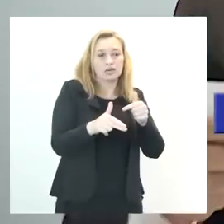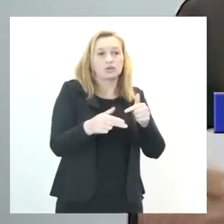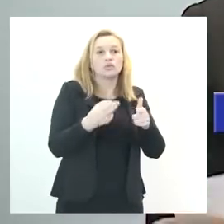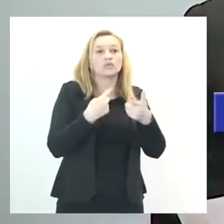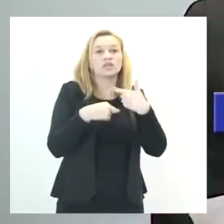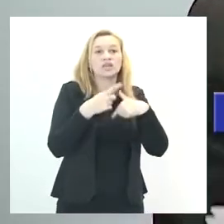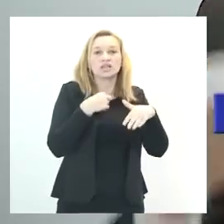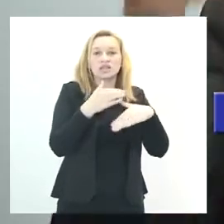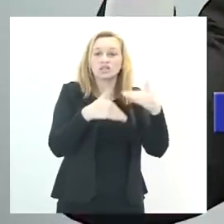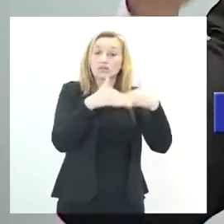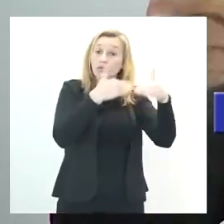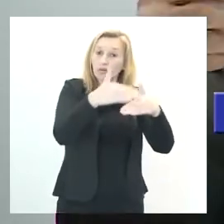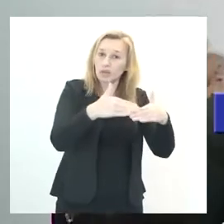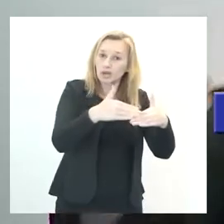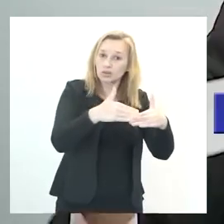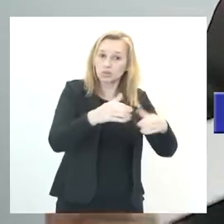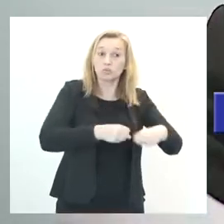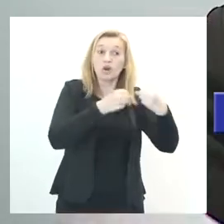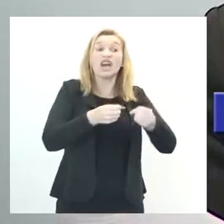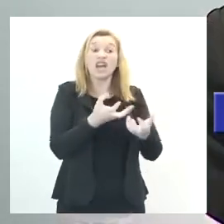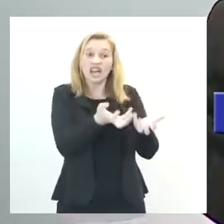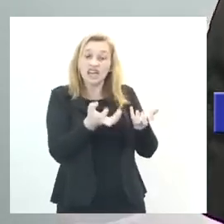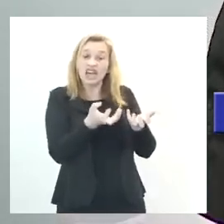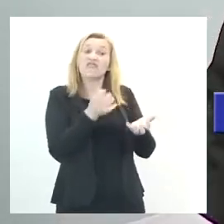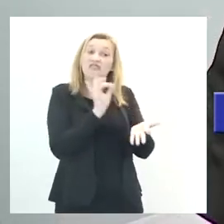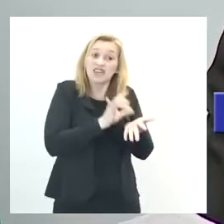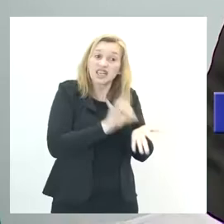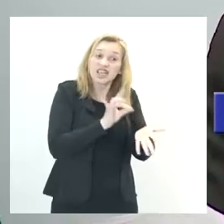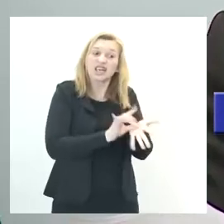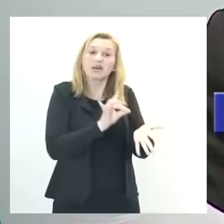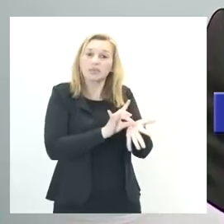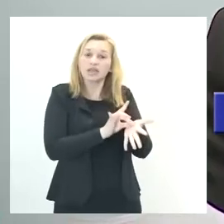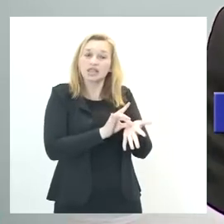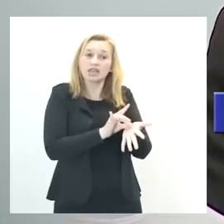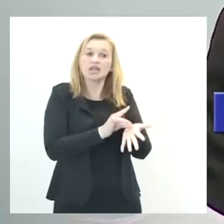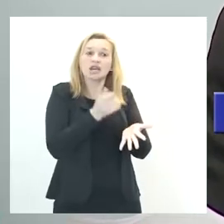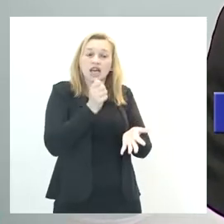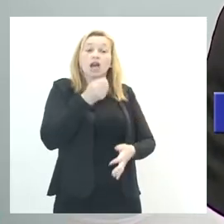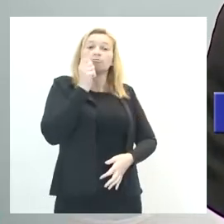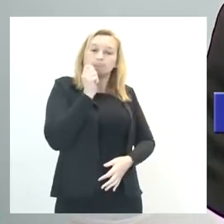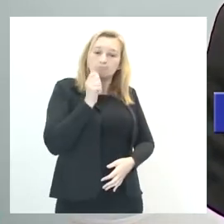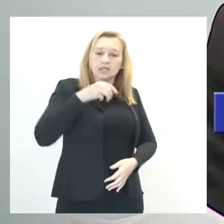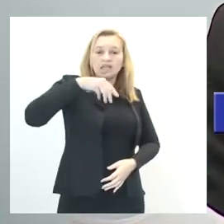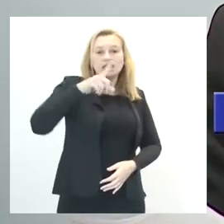alternância no poder ele quer verdadeiramente não ele quer ir embora ditadura